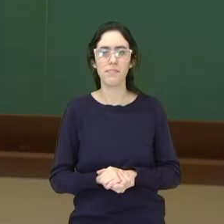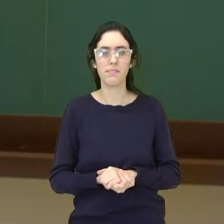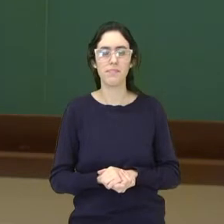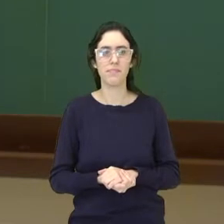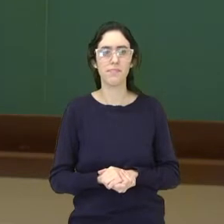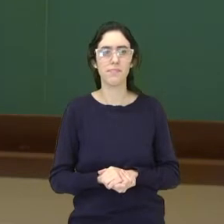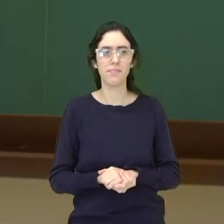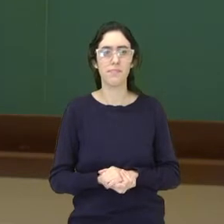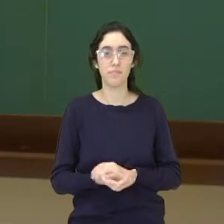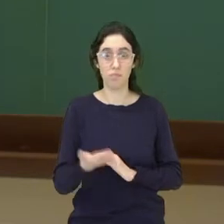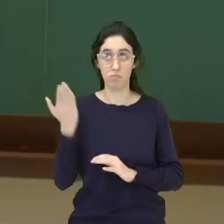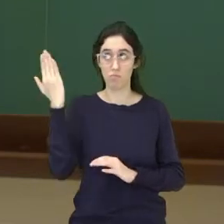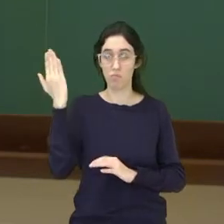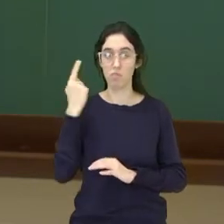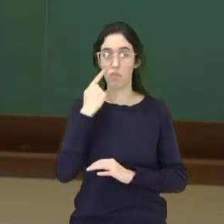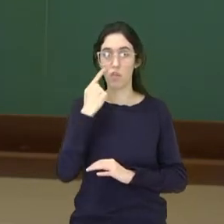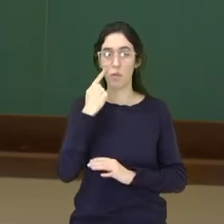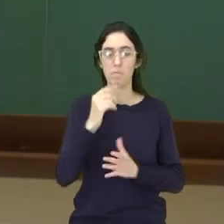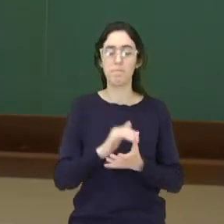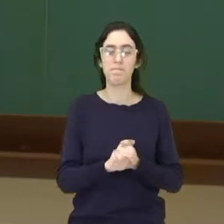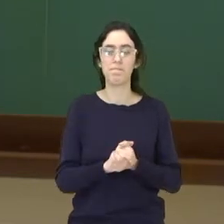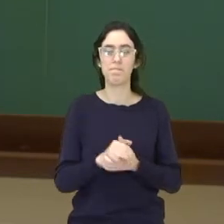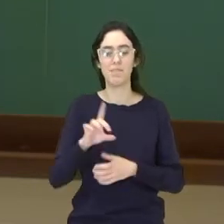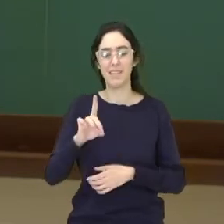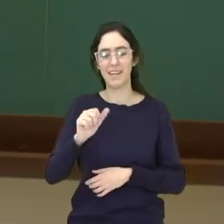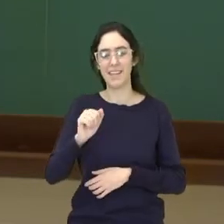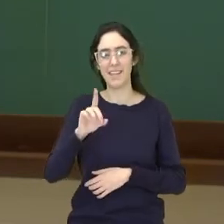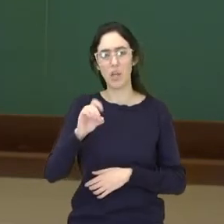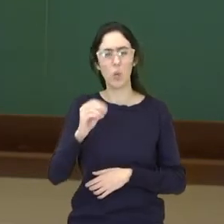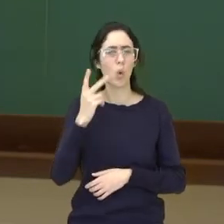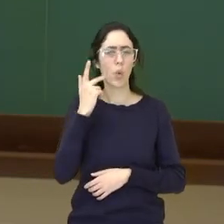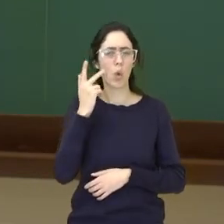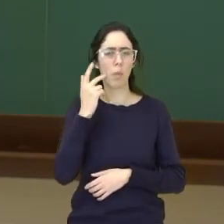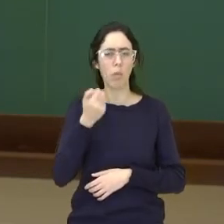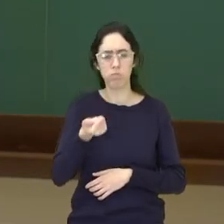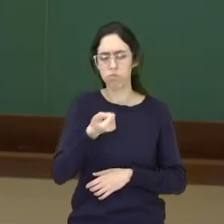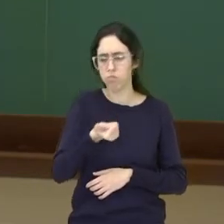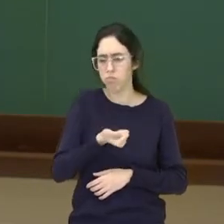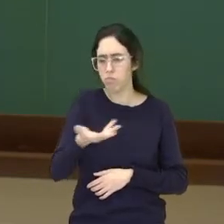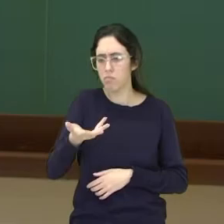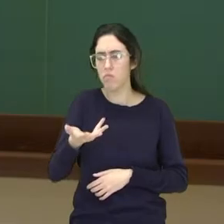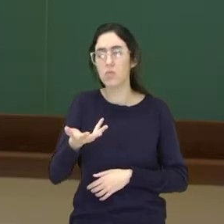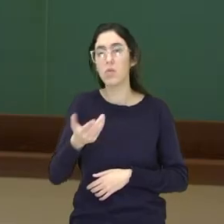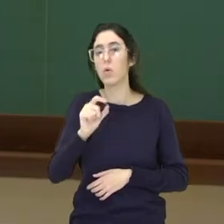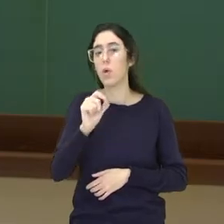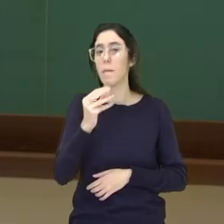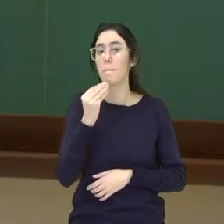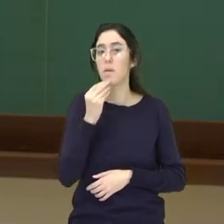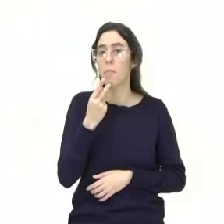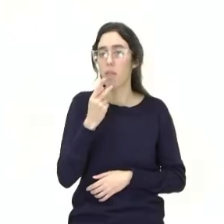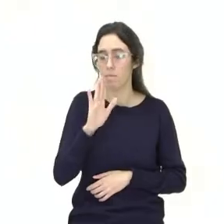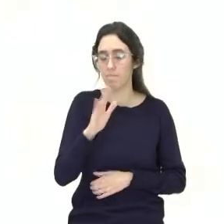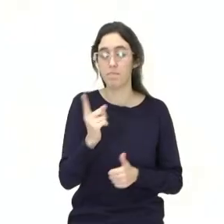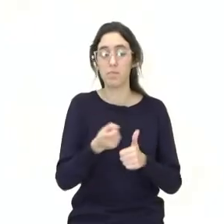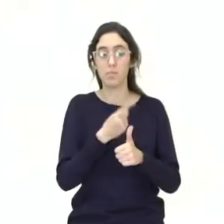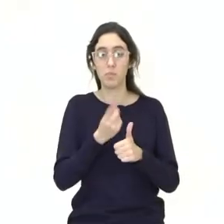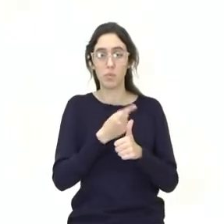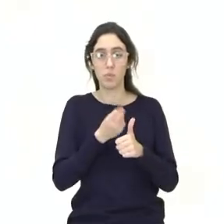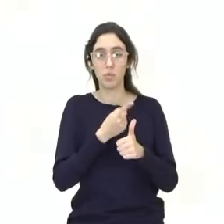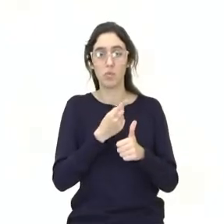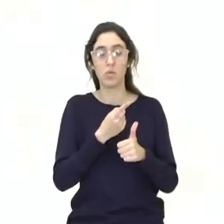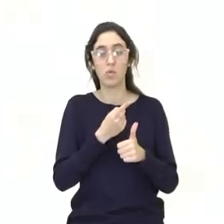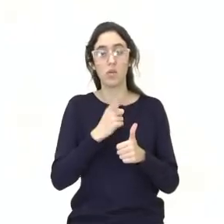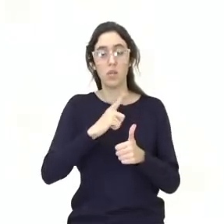Então acompanhe. No lançamento de um dado comum, vamos determinar as seguintes probabilidades. Primeira, de o número da